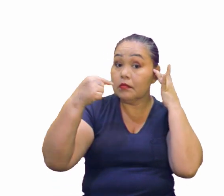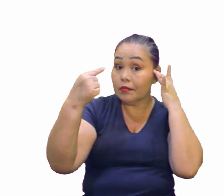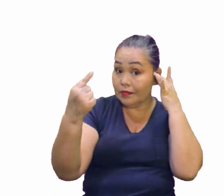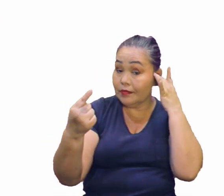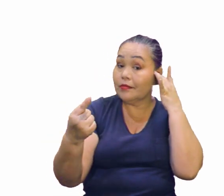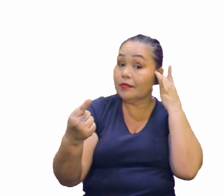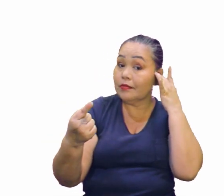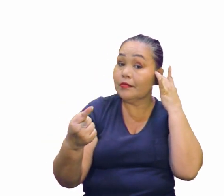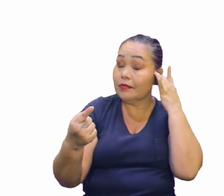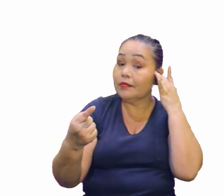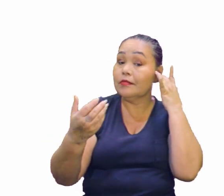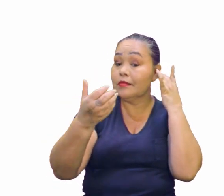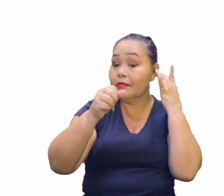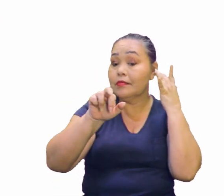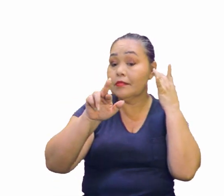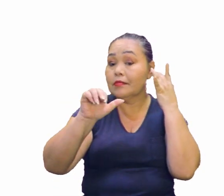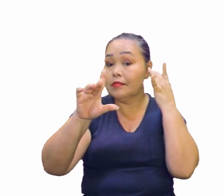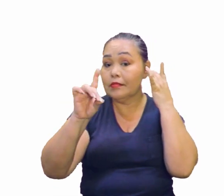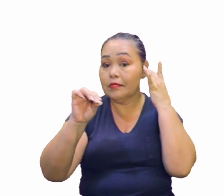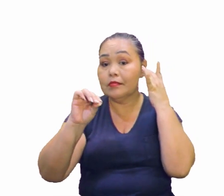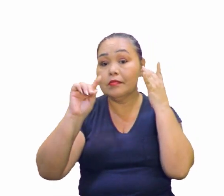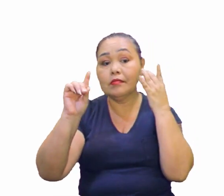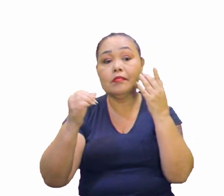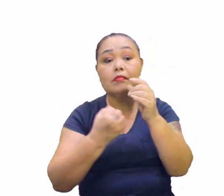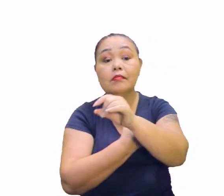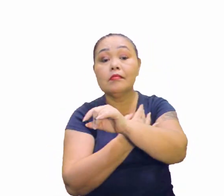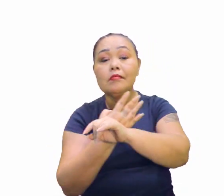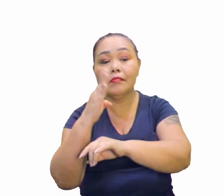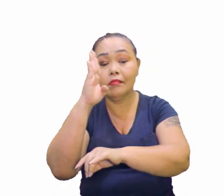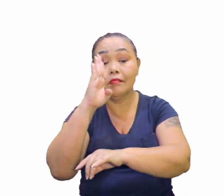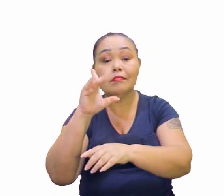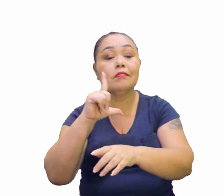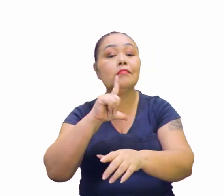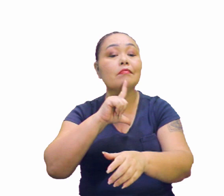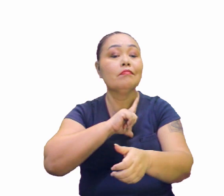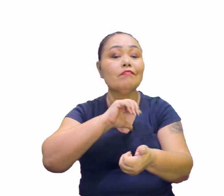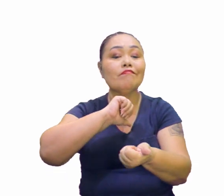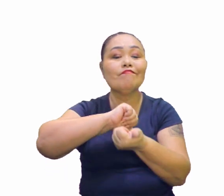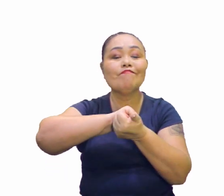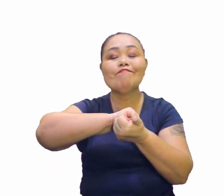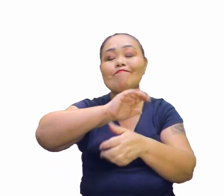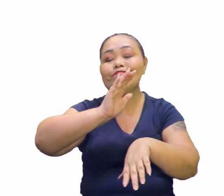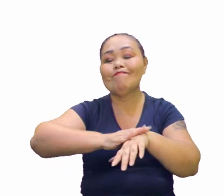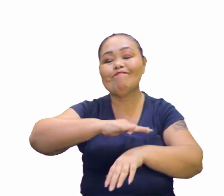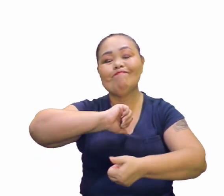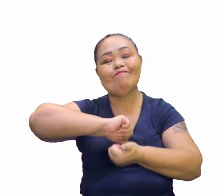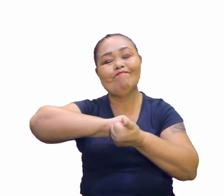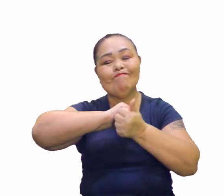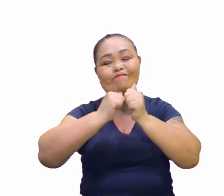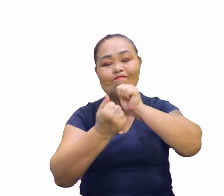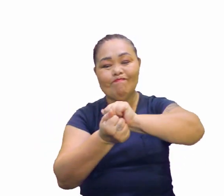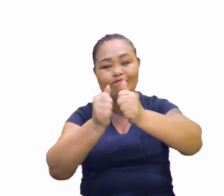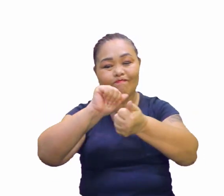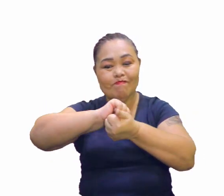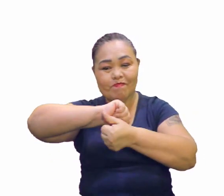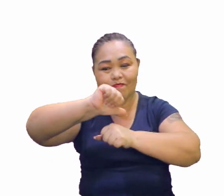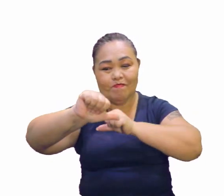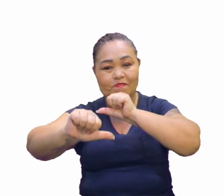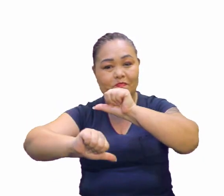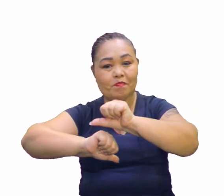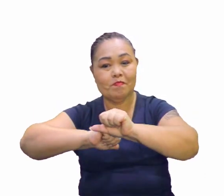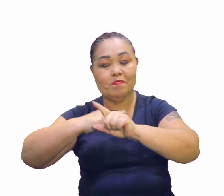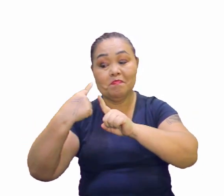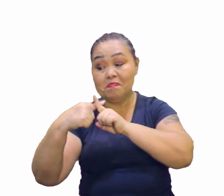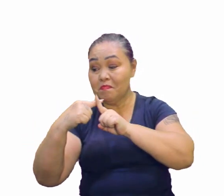Depois da Mata Atlântica, o Cerrado é o ecossistema que mais sofreu alterações com a